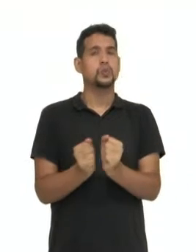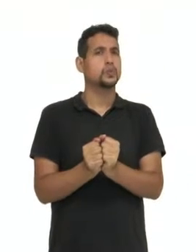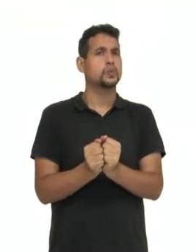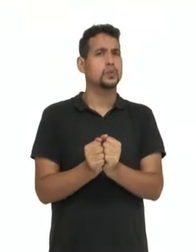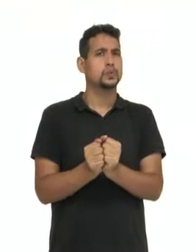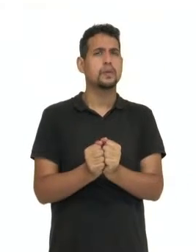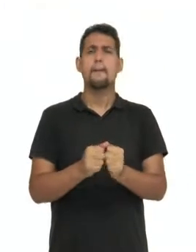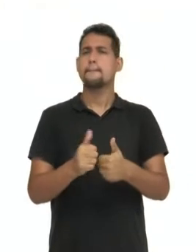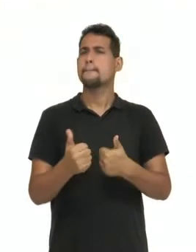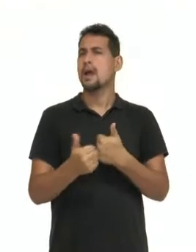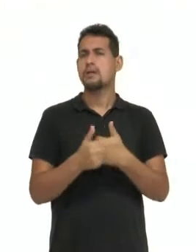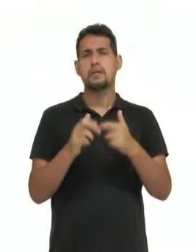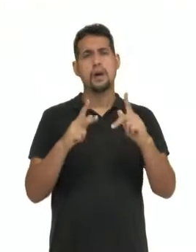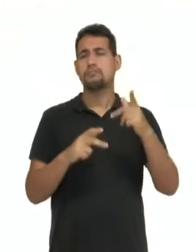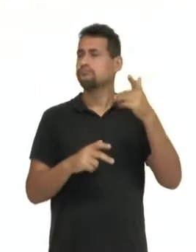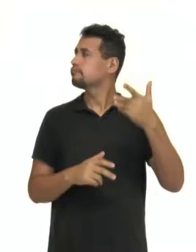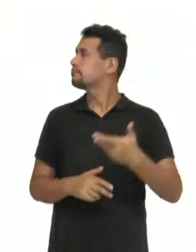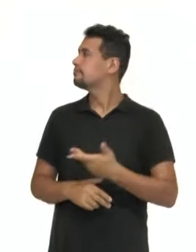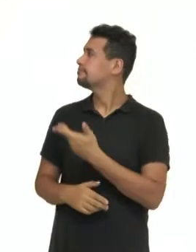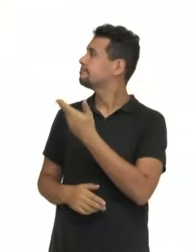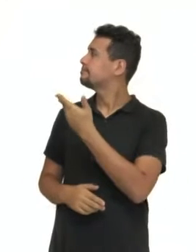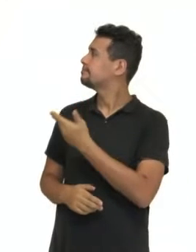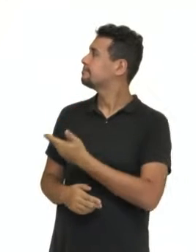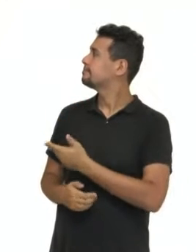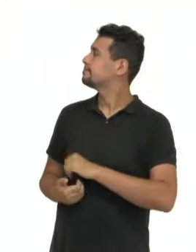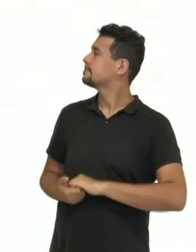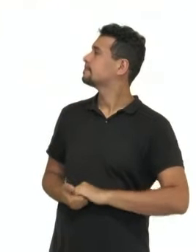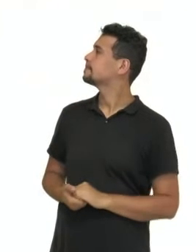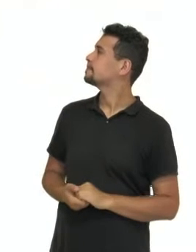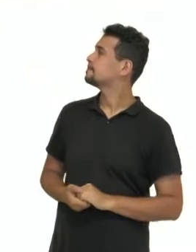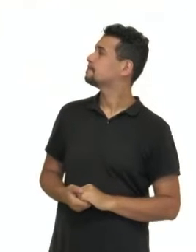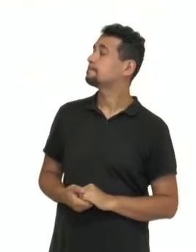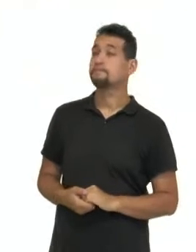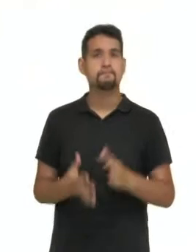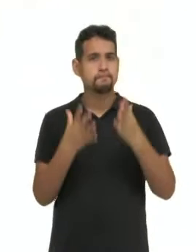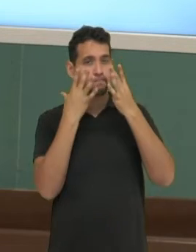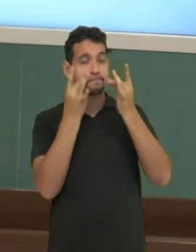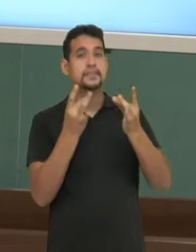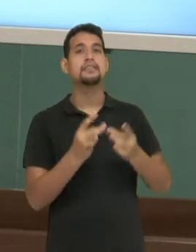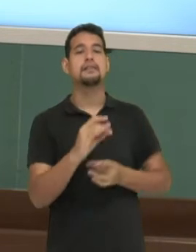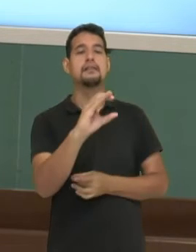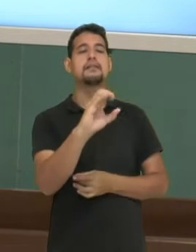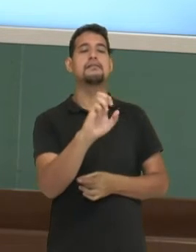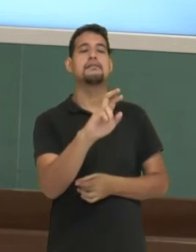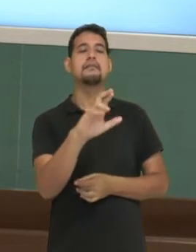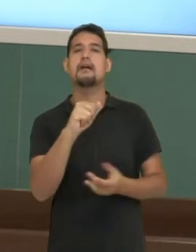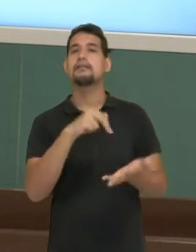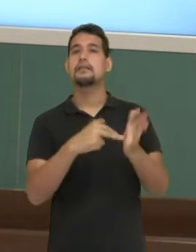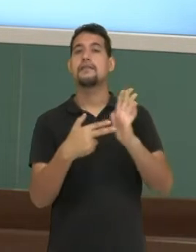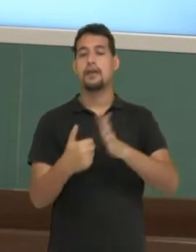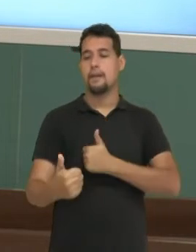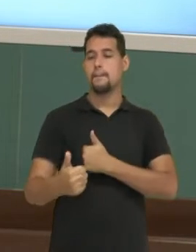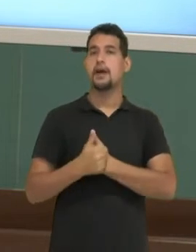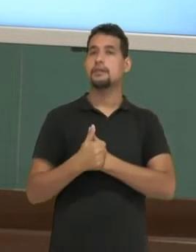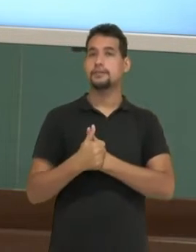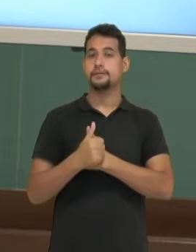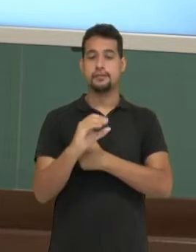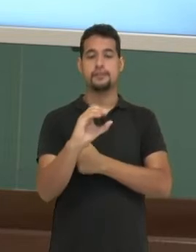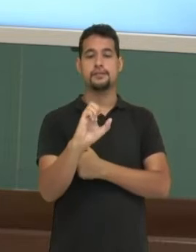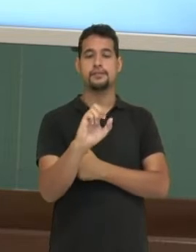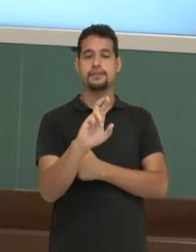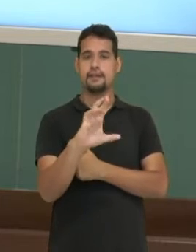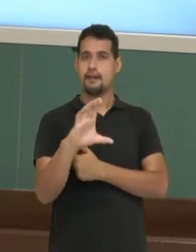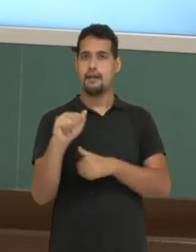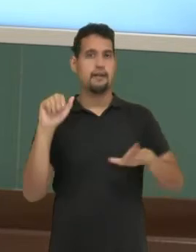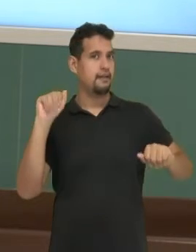al lado de, debajo de. Preste atenção, gente. Cerca é perto, tá? Cerca de,